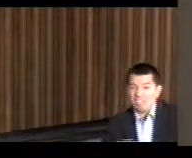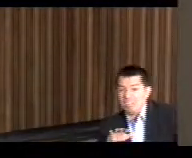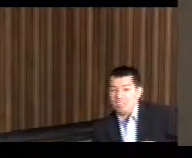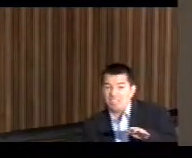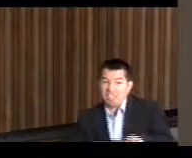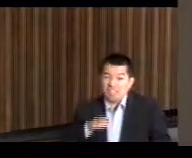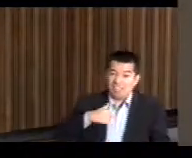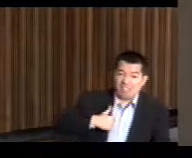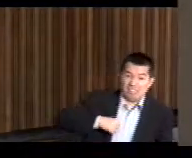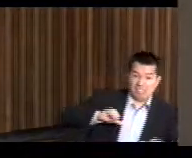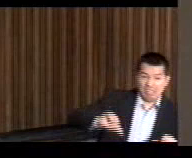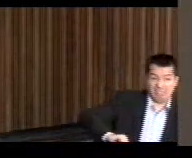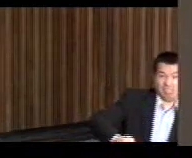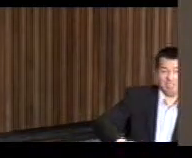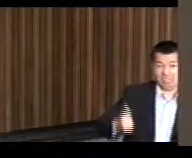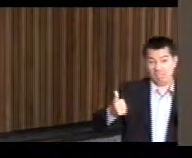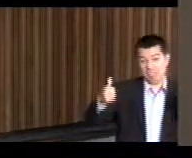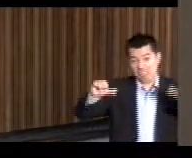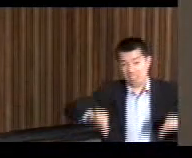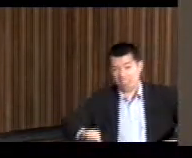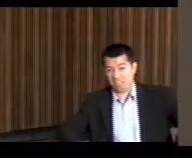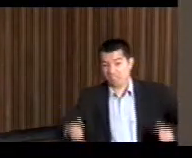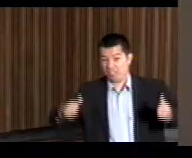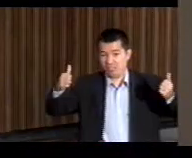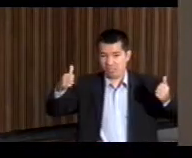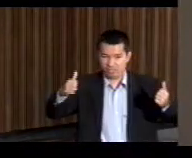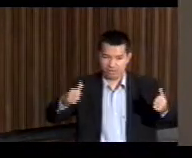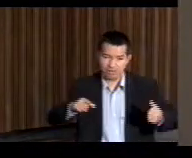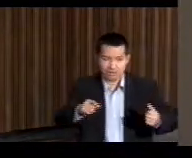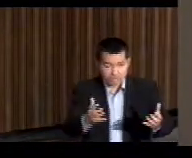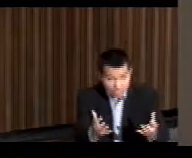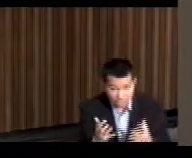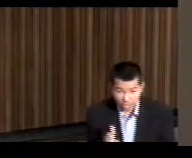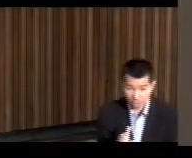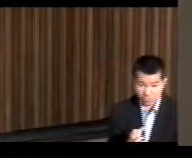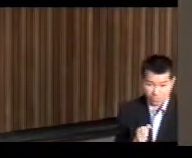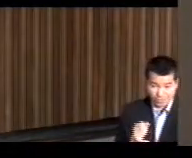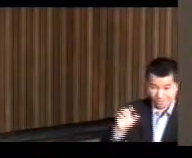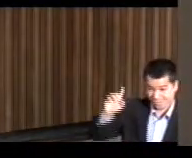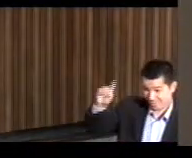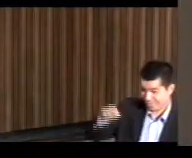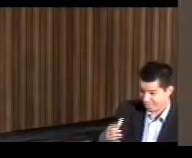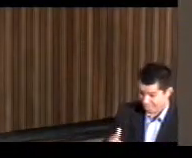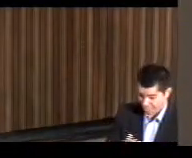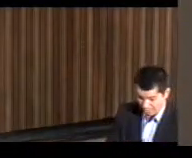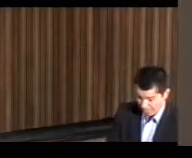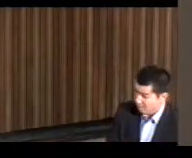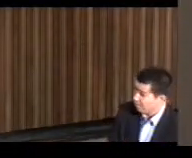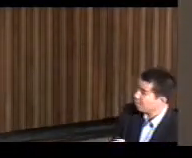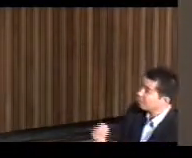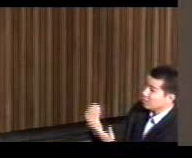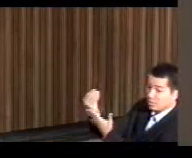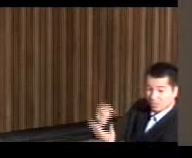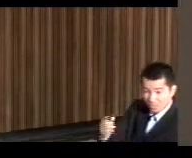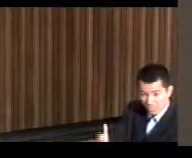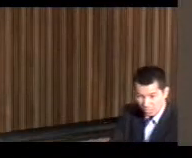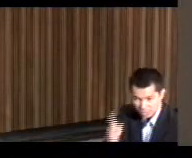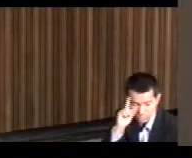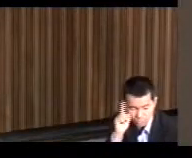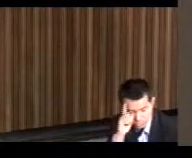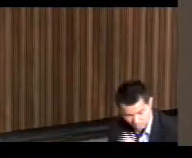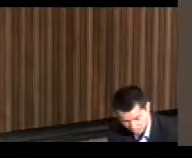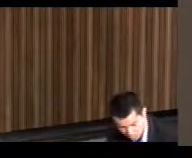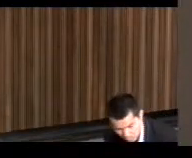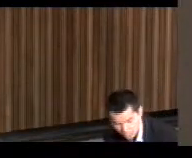renova a minha fé, coloca as tuas marcas na minha vida. Eu quero aprender a andar com o Senhor em todo o